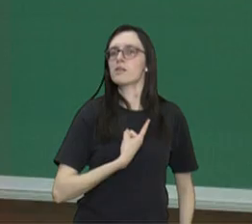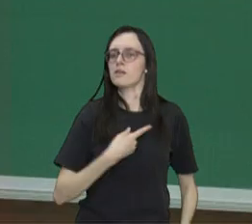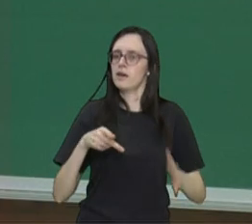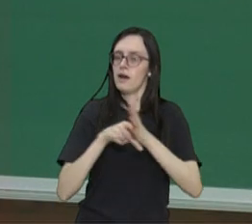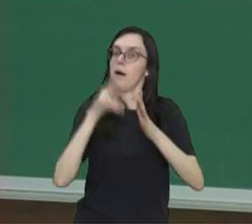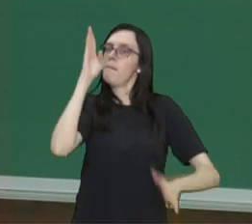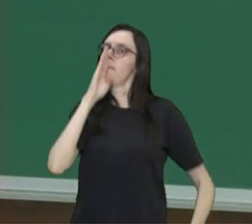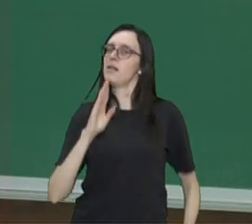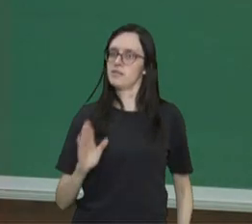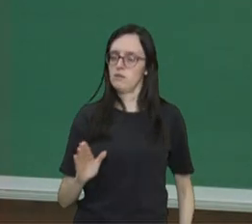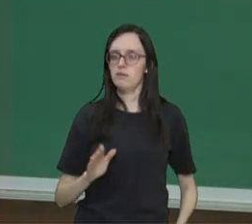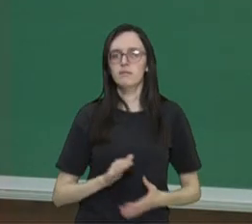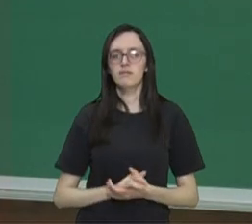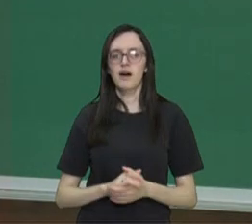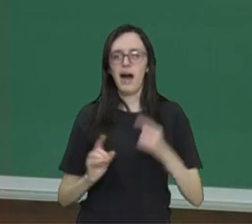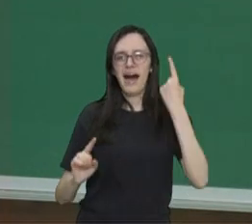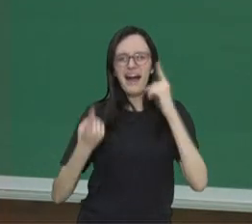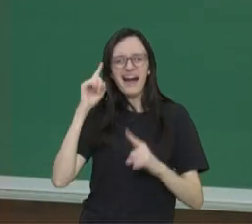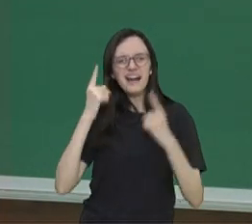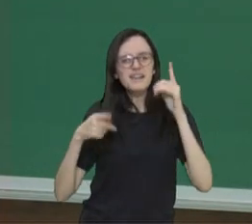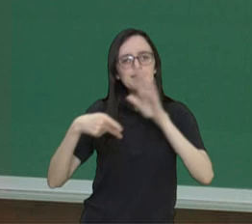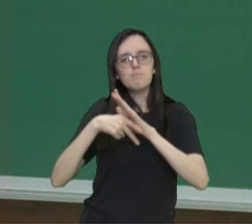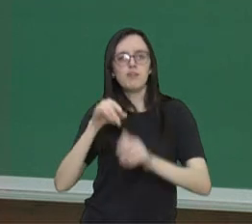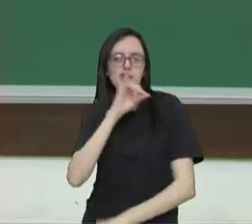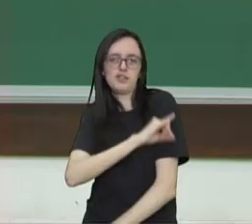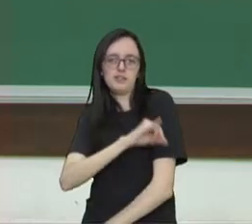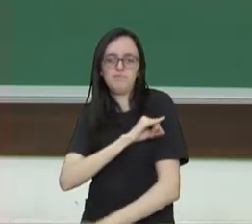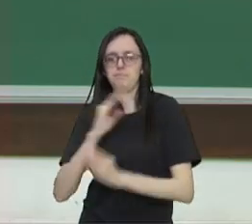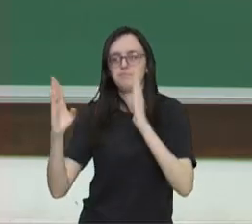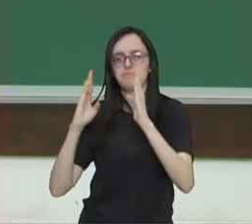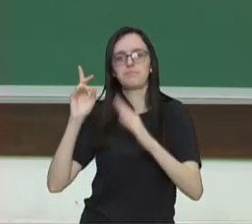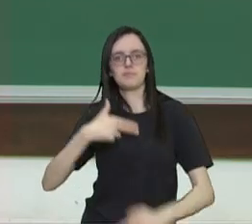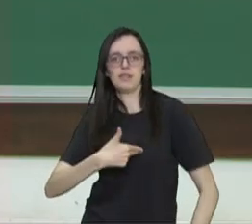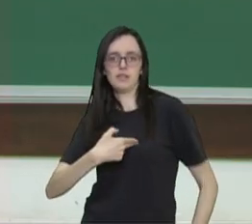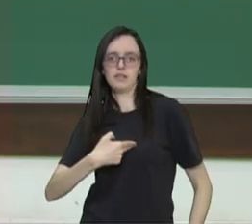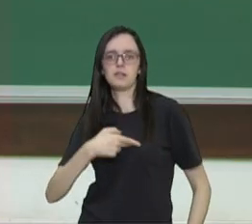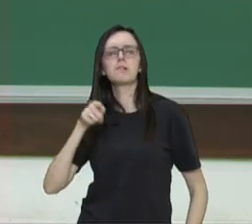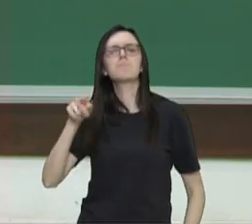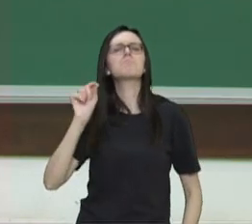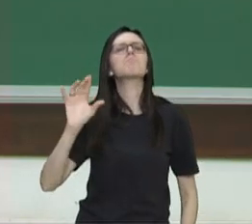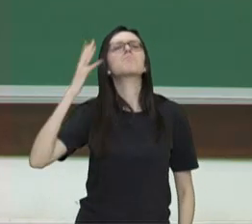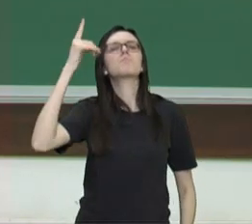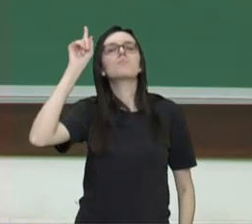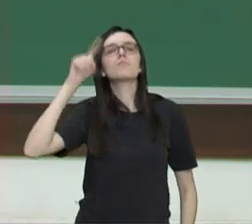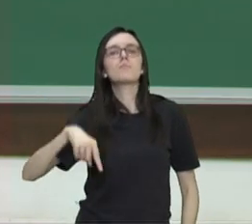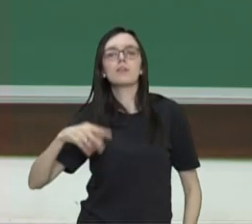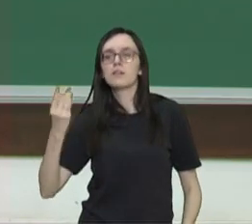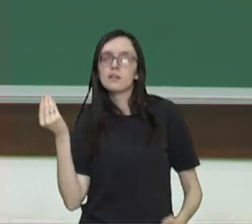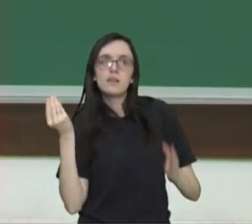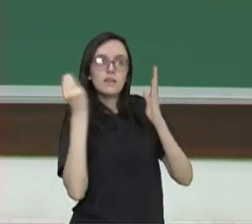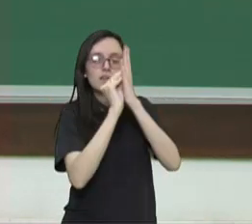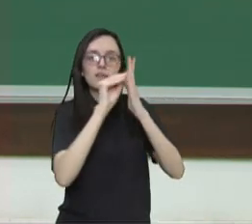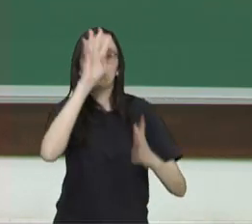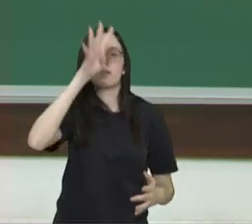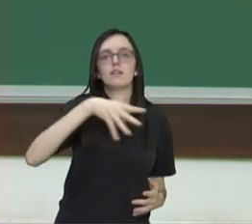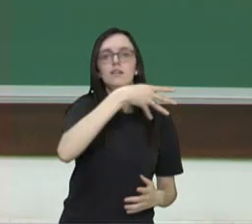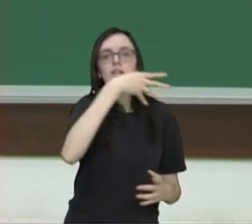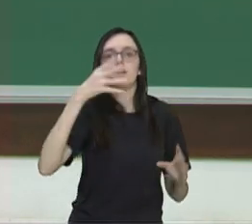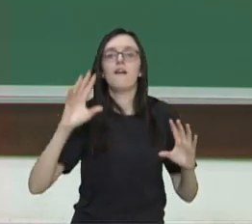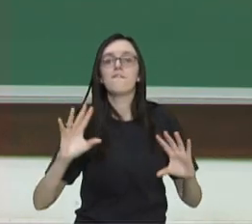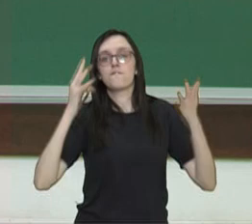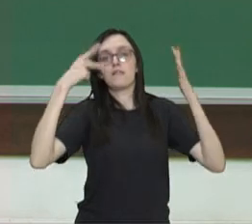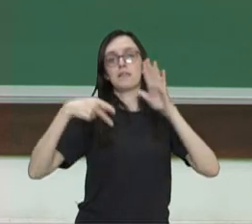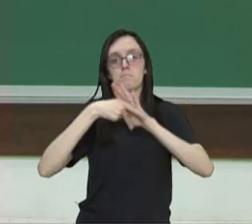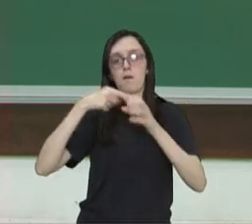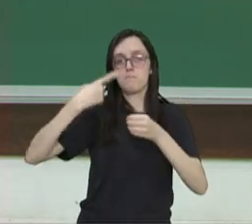Brasil. O Carnaval Carioca, durante o governo do Getúlio Vargas, ele entrou então para o calendário de festas da